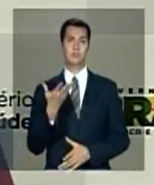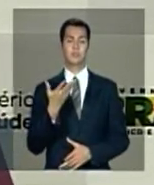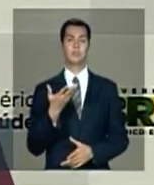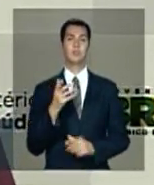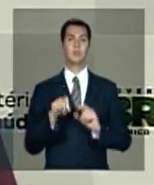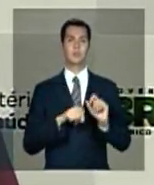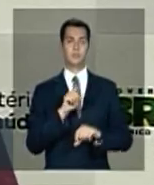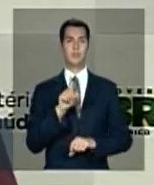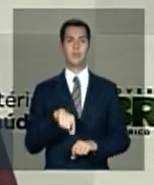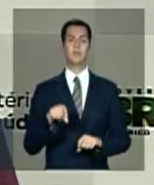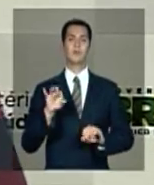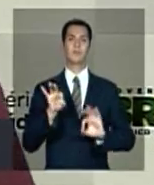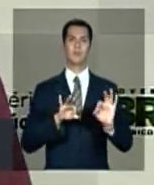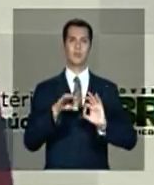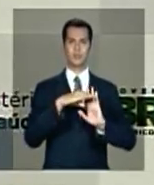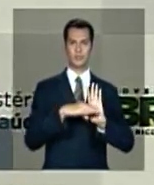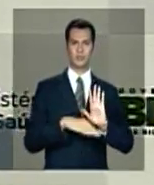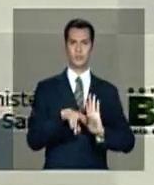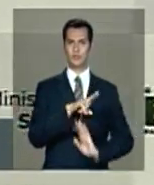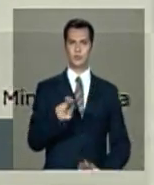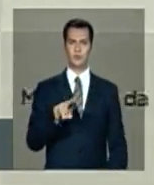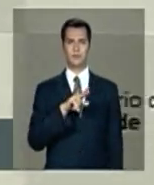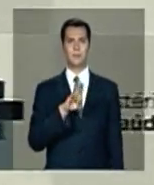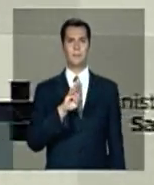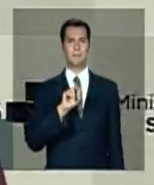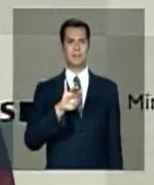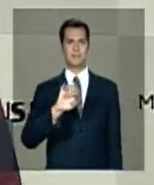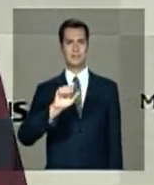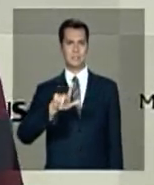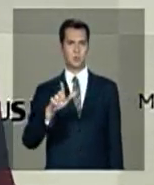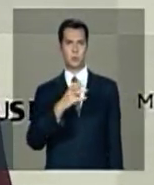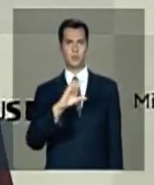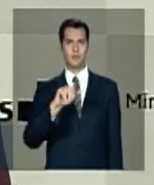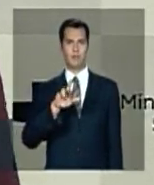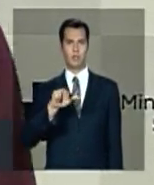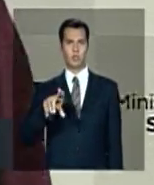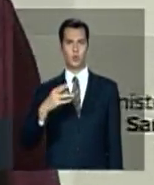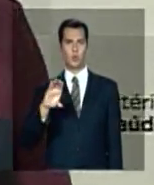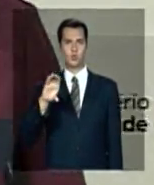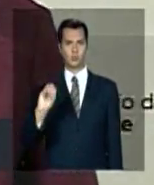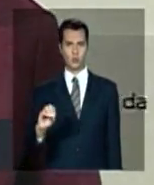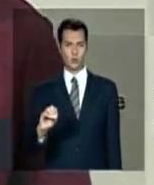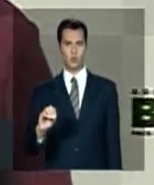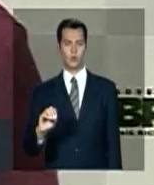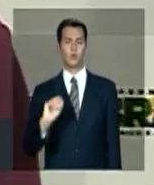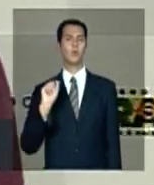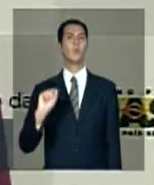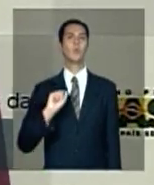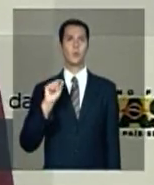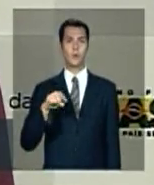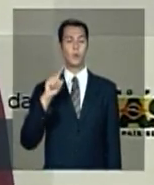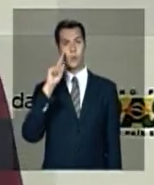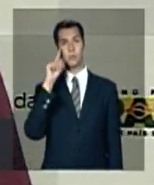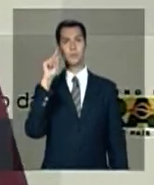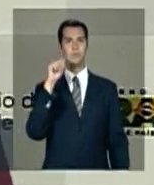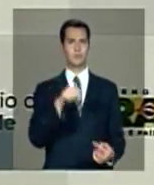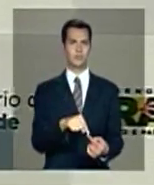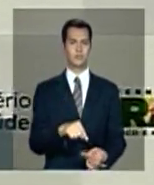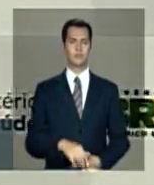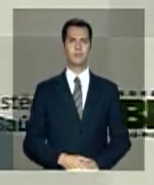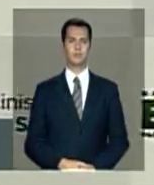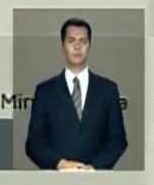Brasil carinhoso e o Brasil carinhoso ele tem um objetivo